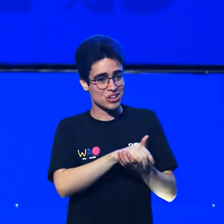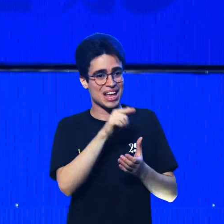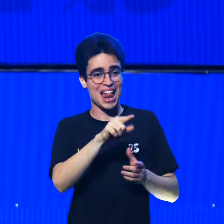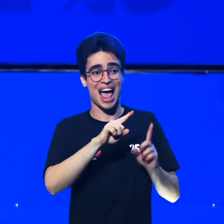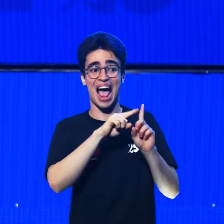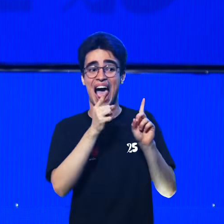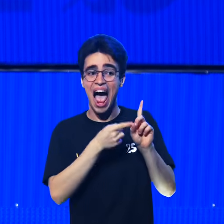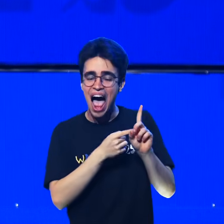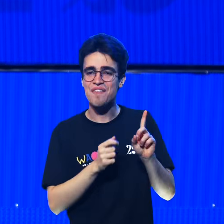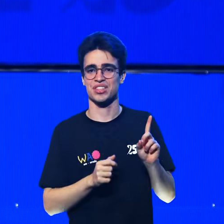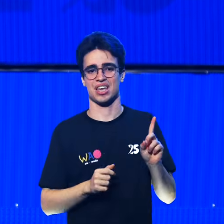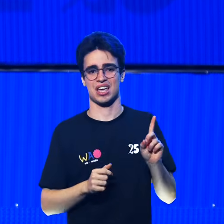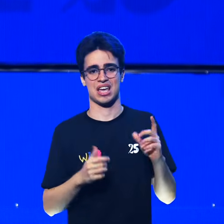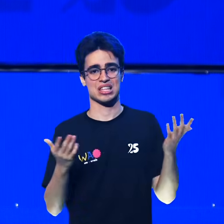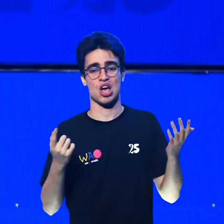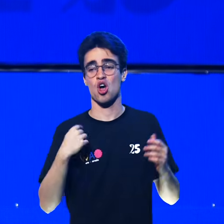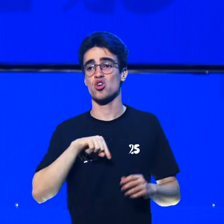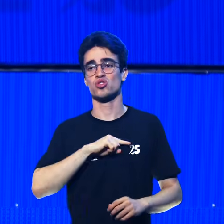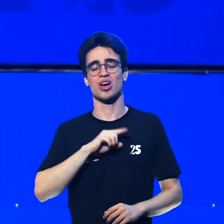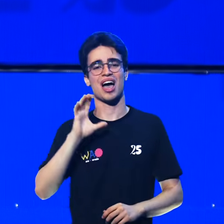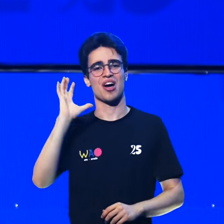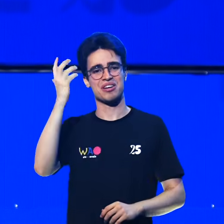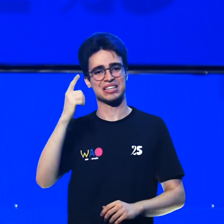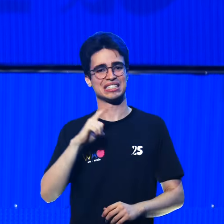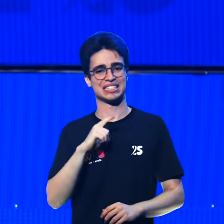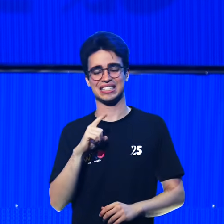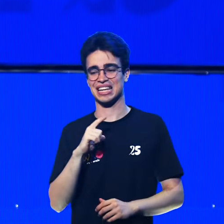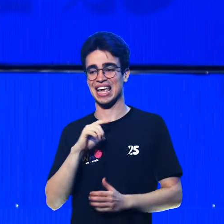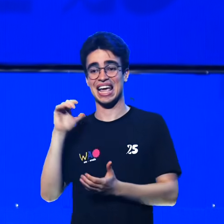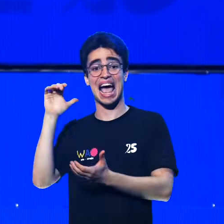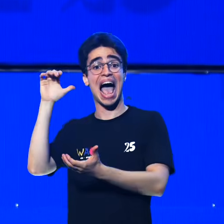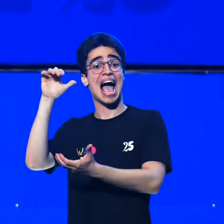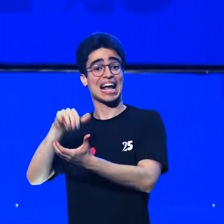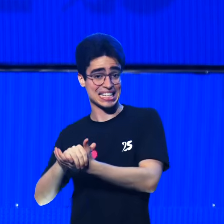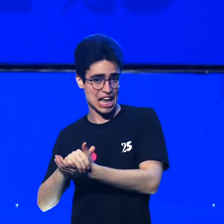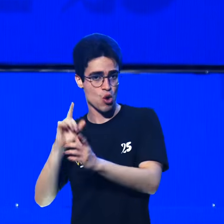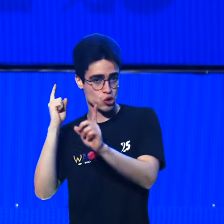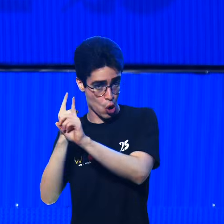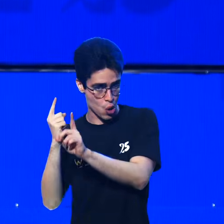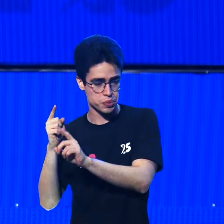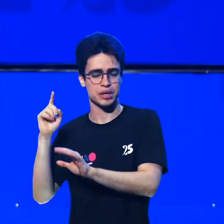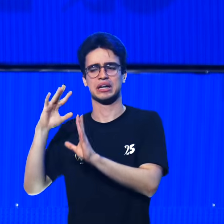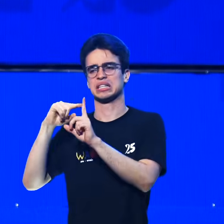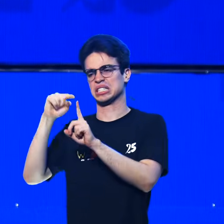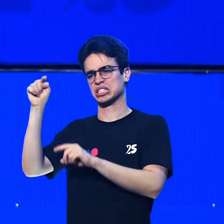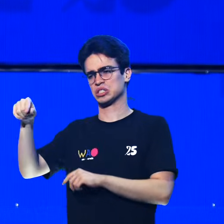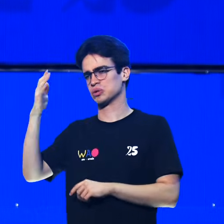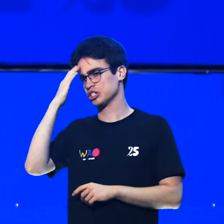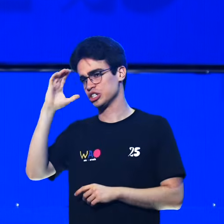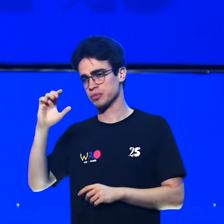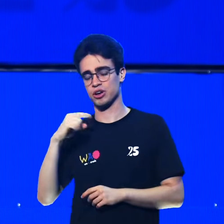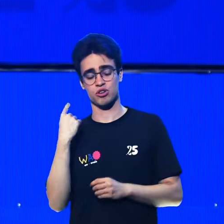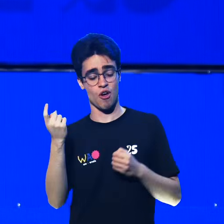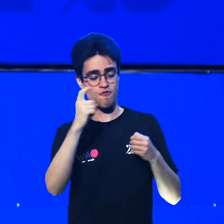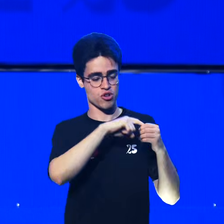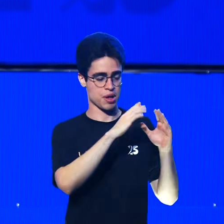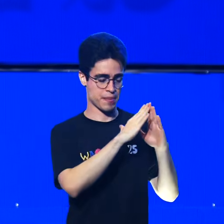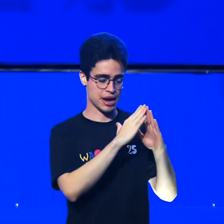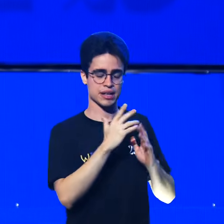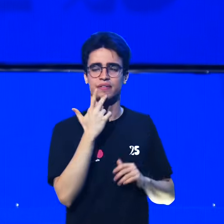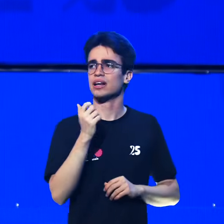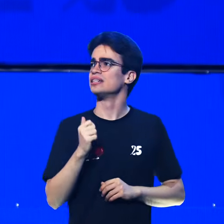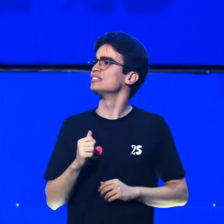tinha voltado de um encontro de casais de uma igreja aqui em Curitiba. E a gente diz, olha,